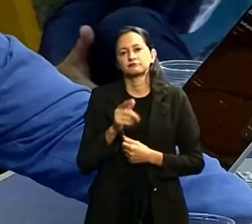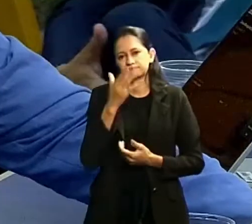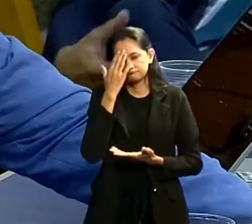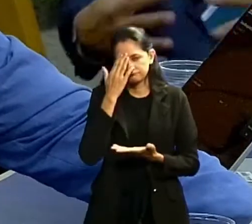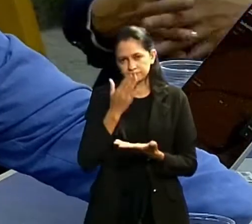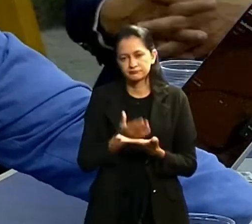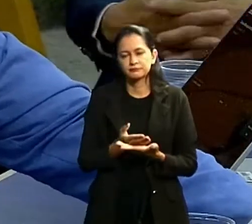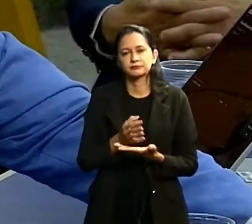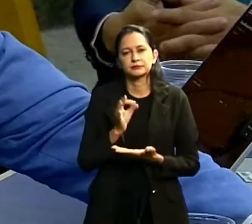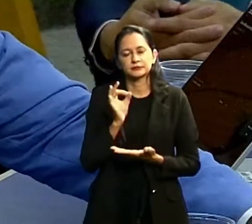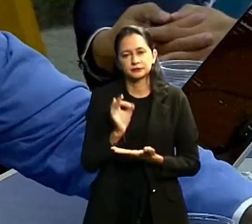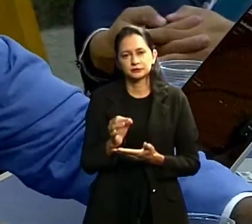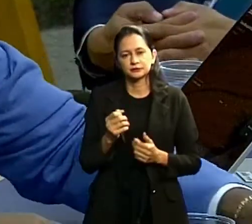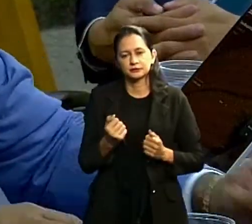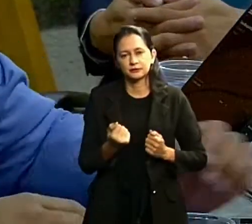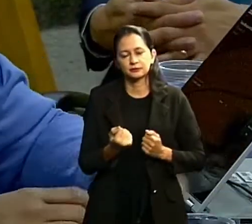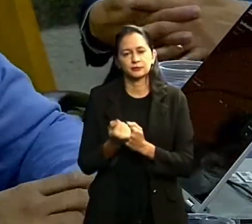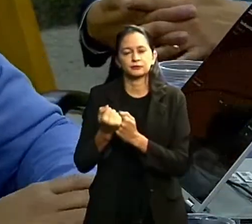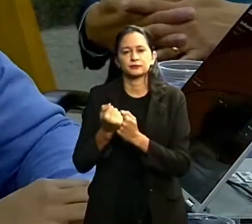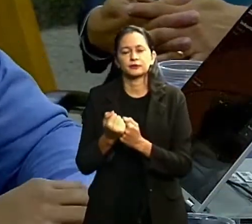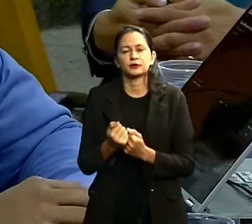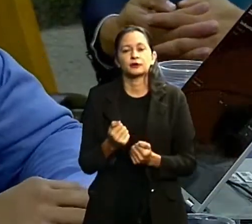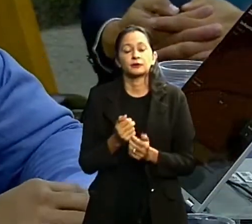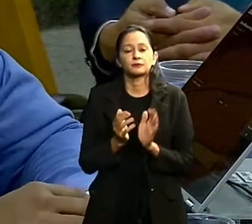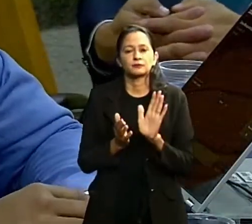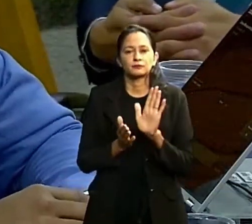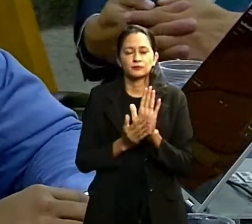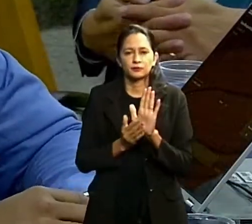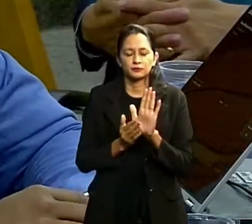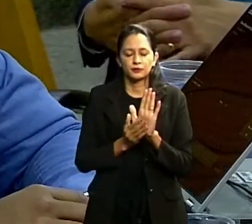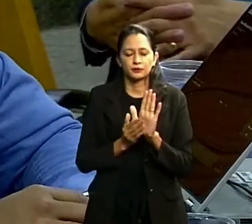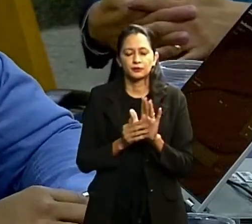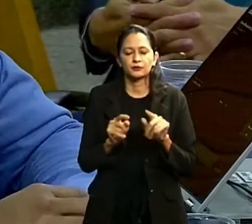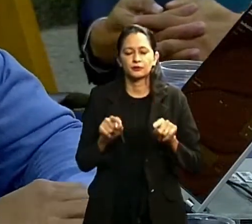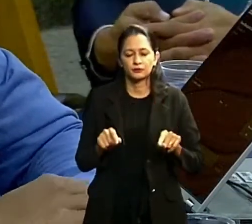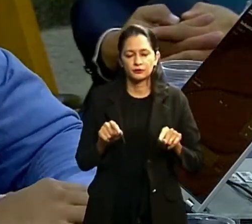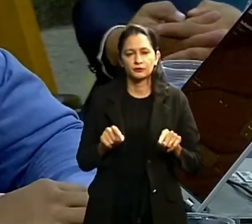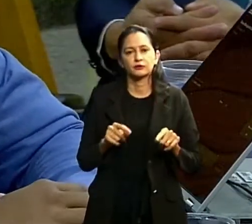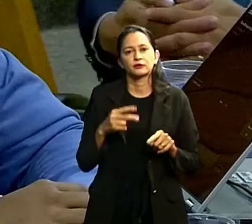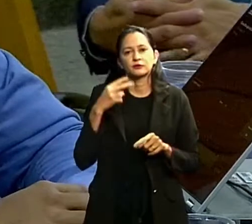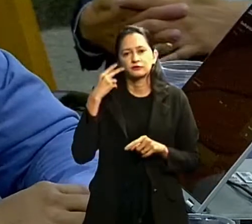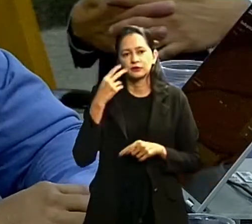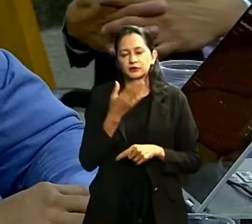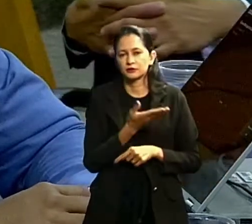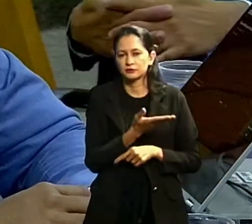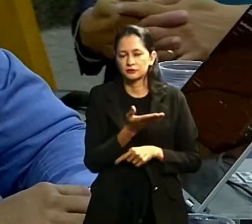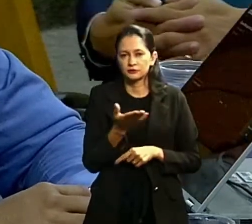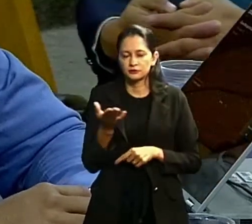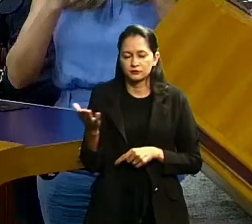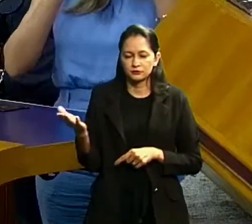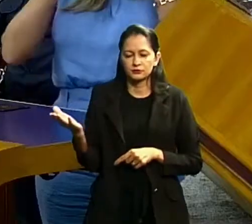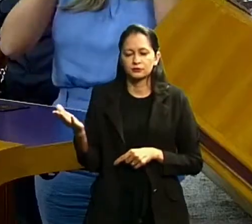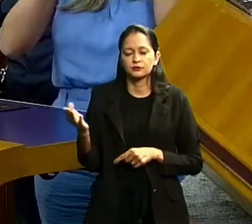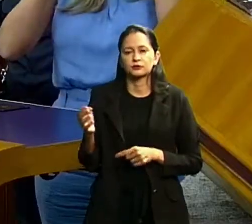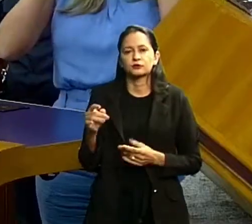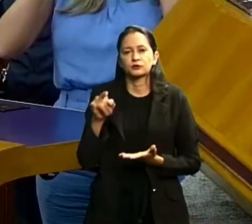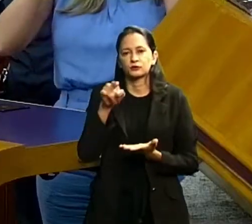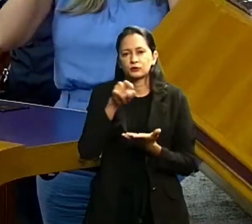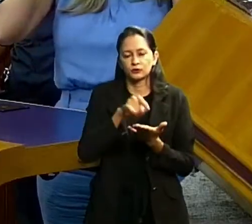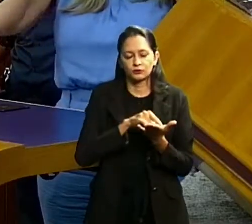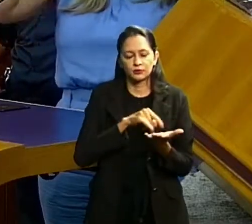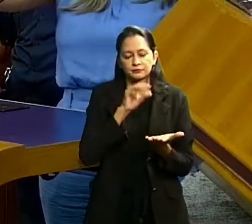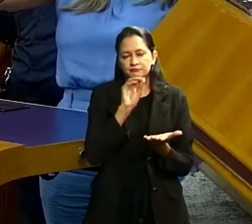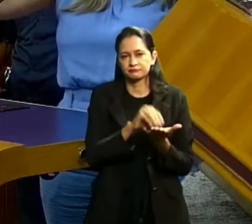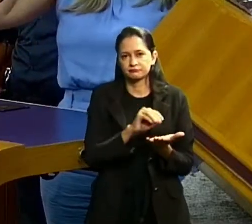que a senhora terá o nosso apoio. Aquilo que foi proposto aqui pelos vereadores aqui de um ato formal